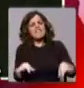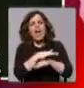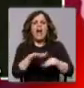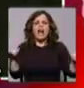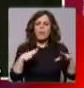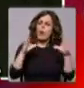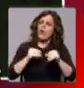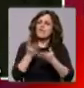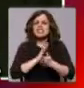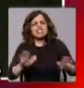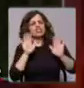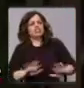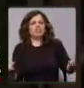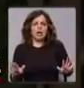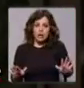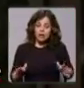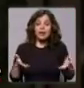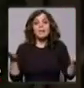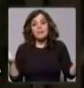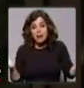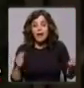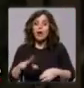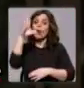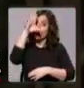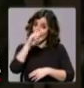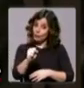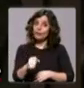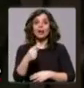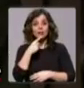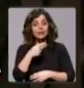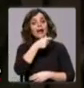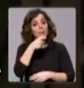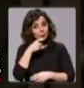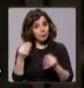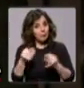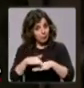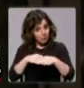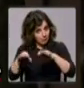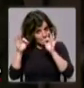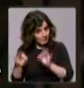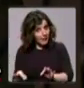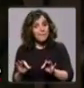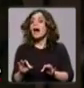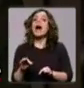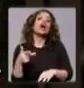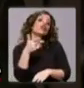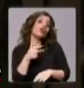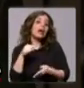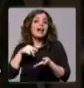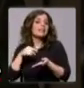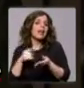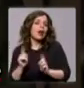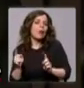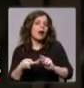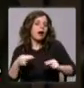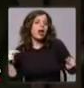Boa noite, Zé. O governo grego está a cumprir o que prometeu. Não há troika em Atenas. Há funcionários das instituições internacionais. E hoje, durante o